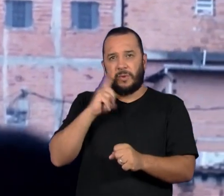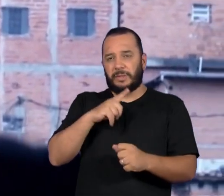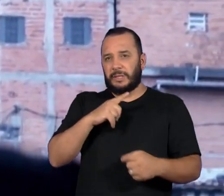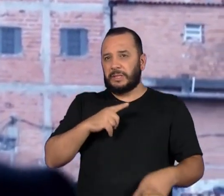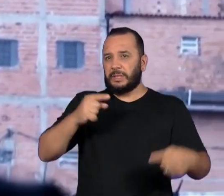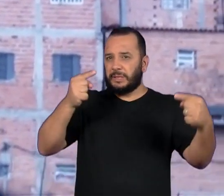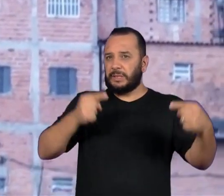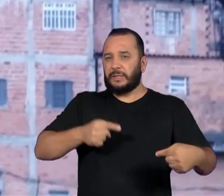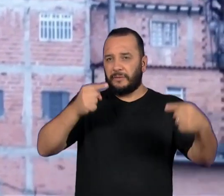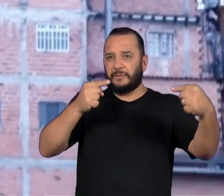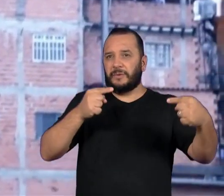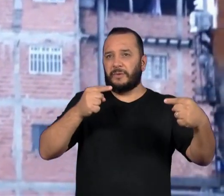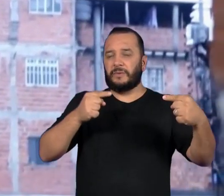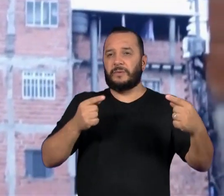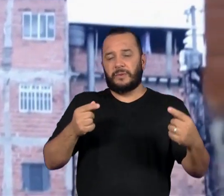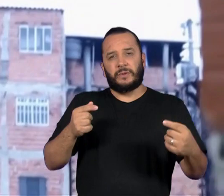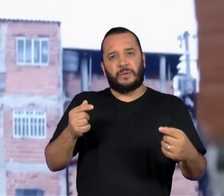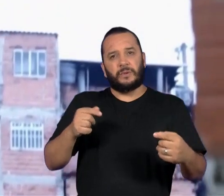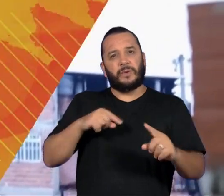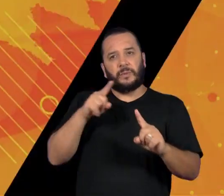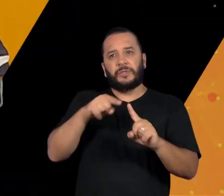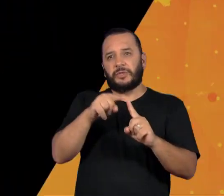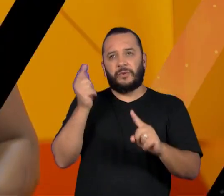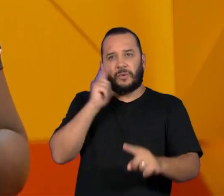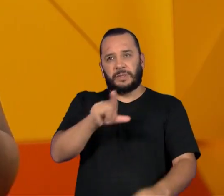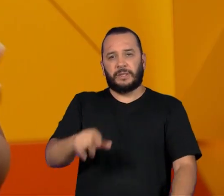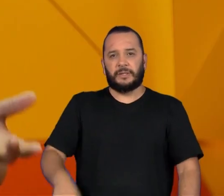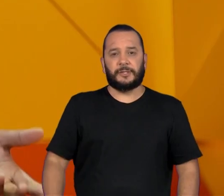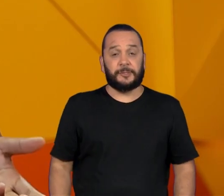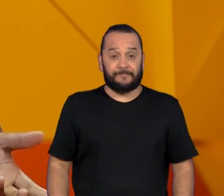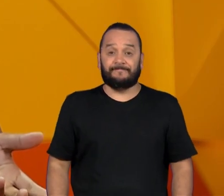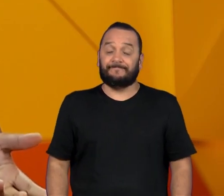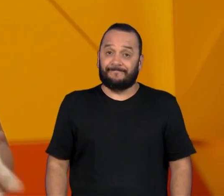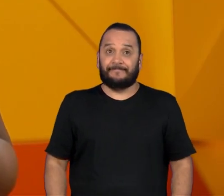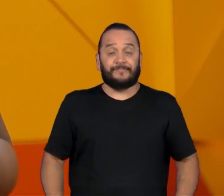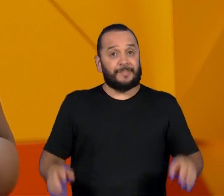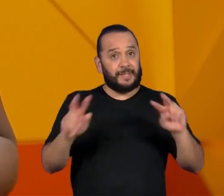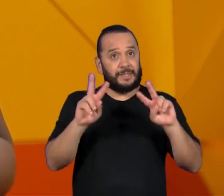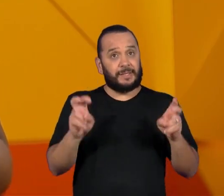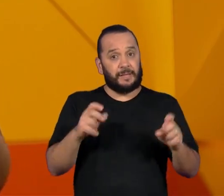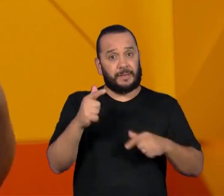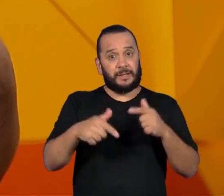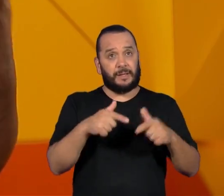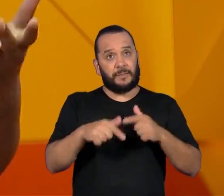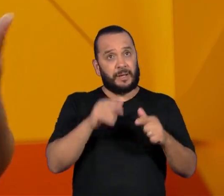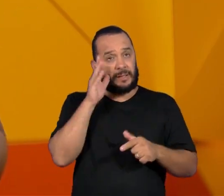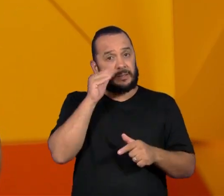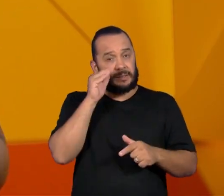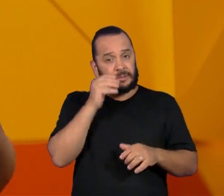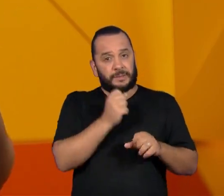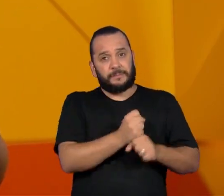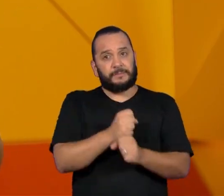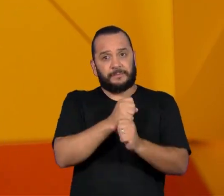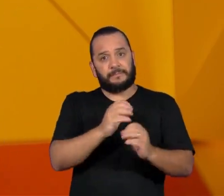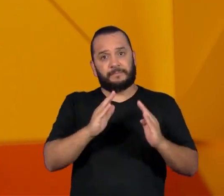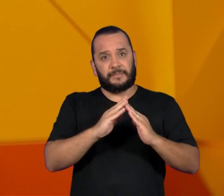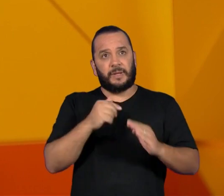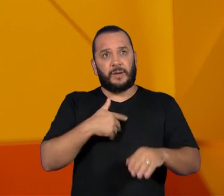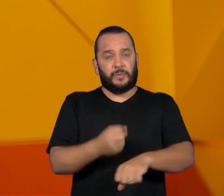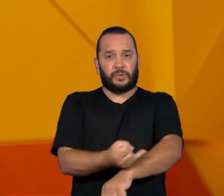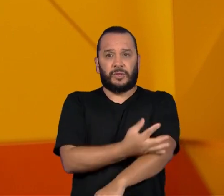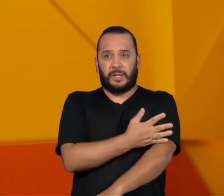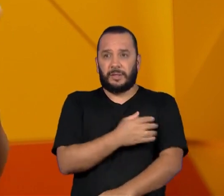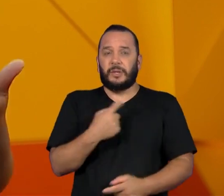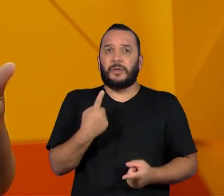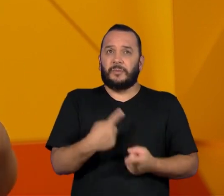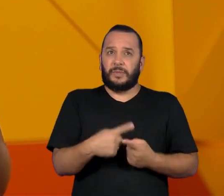e correr em busca dos meus ideais. Gente, esse tema de trabalhadoras domésticas me deixa muito emocionada, porque eu sou uma mulher